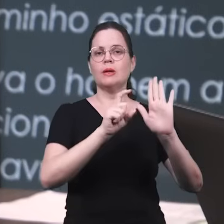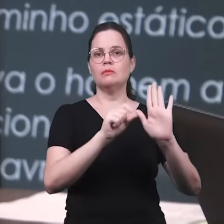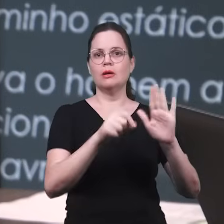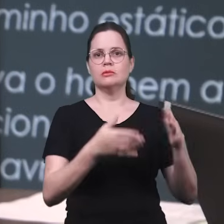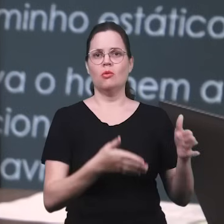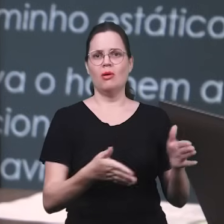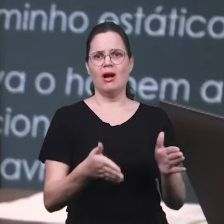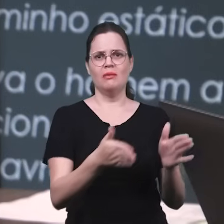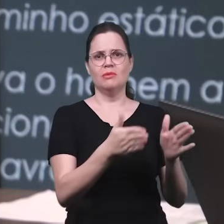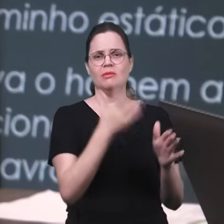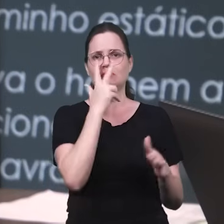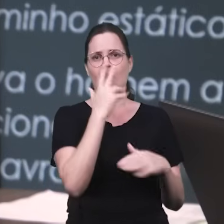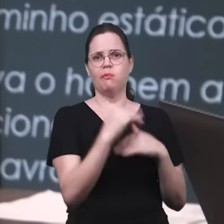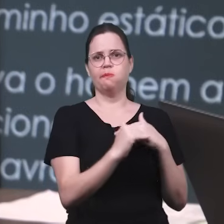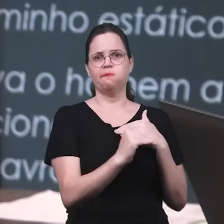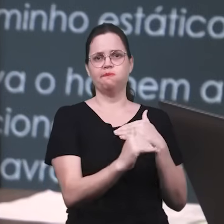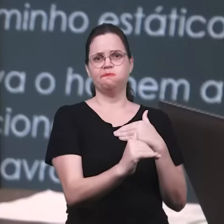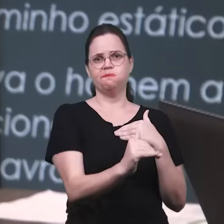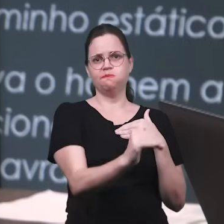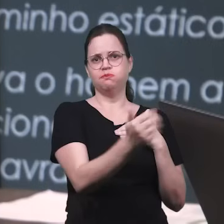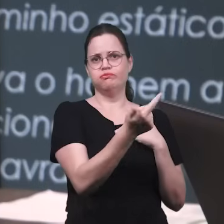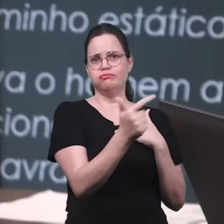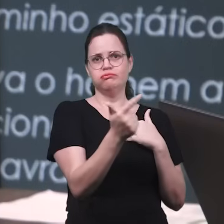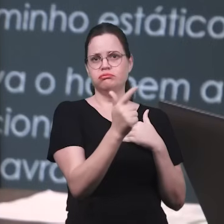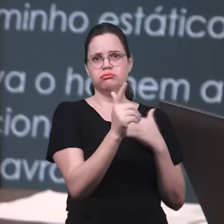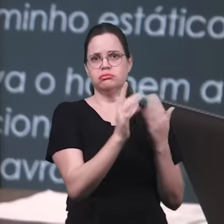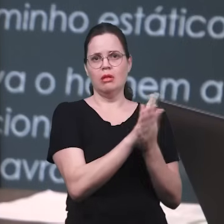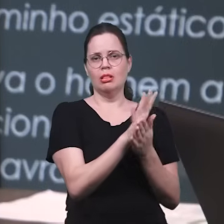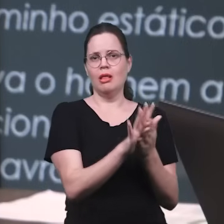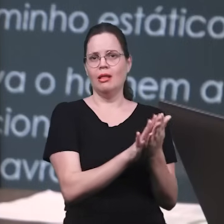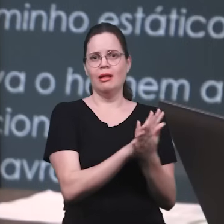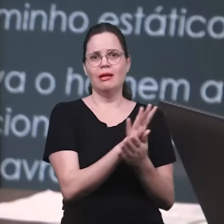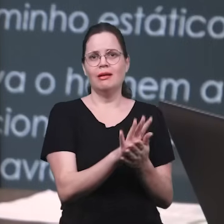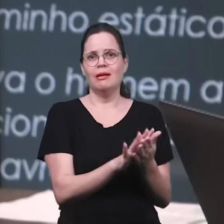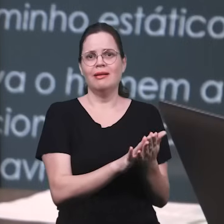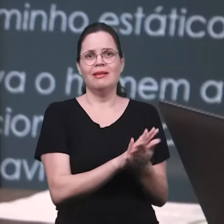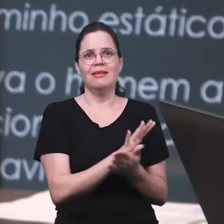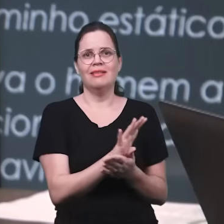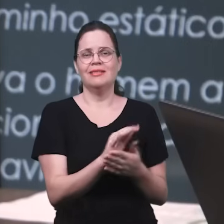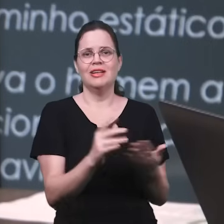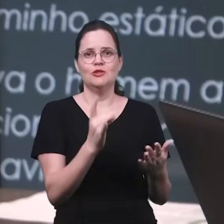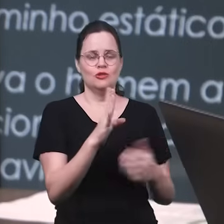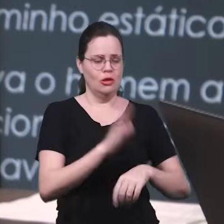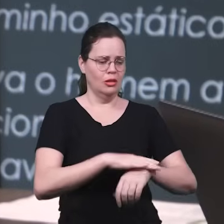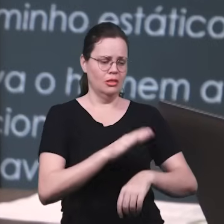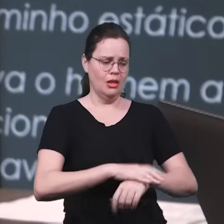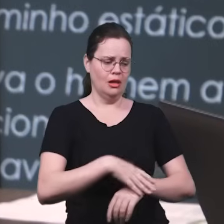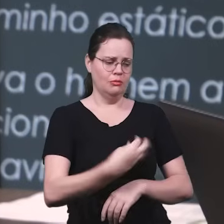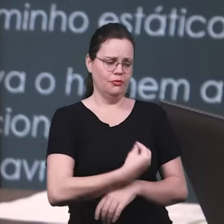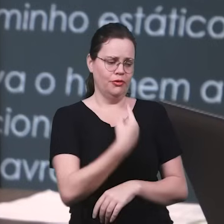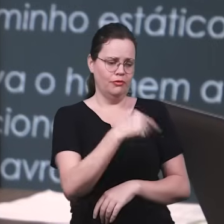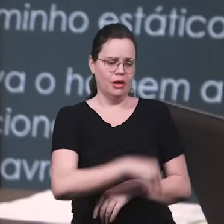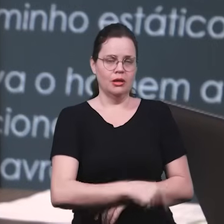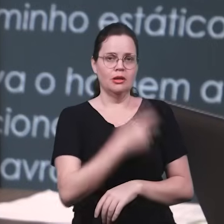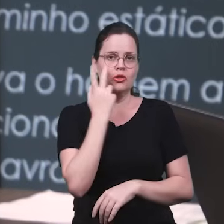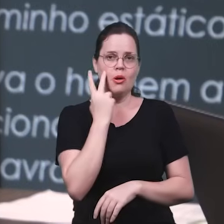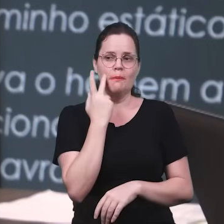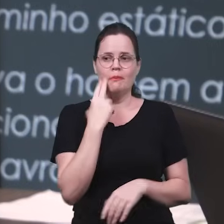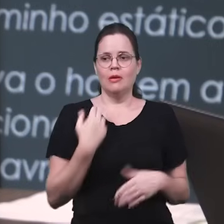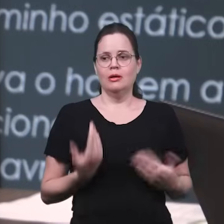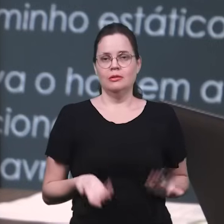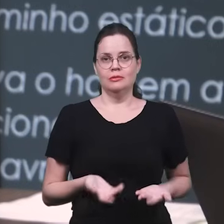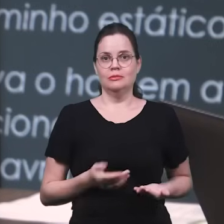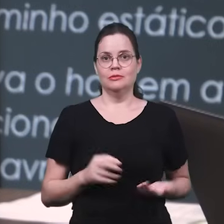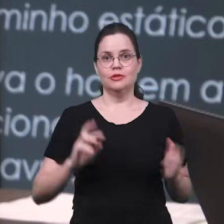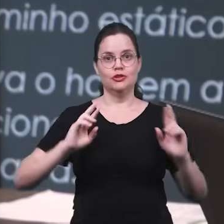caminho estático, né? Marcado pelo cronos, né? Pelo tempo do homem. Então, é